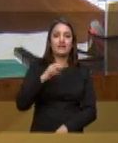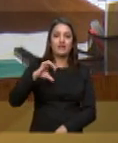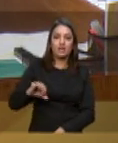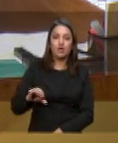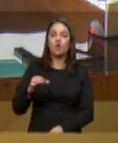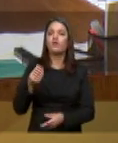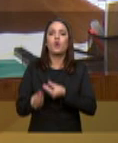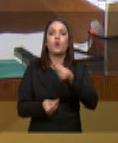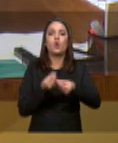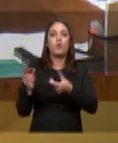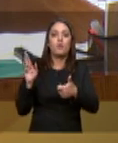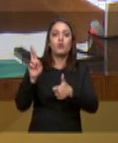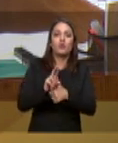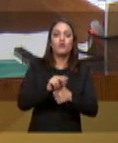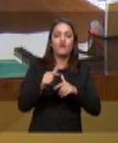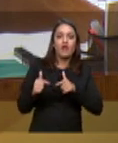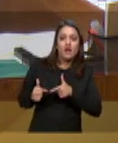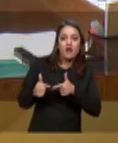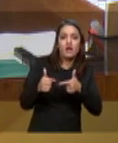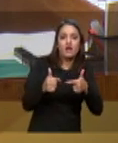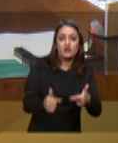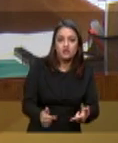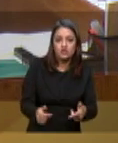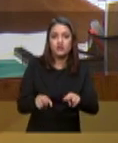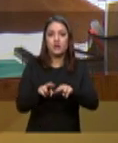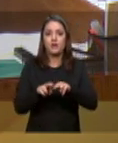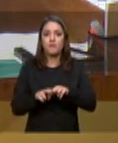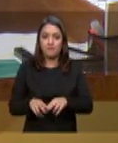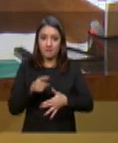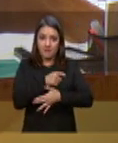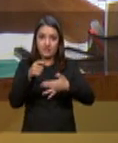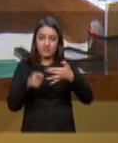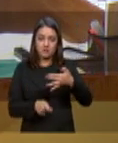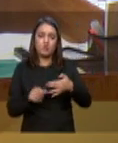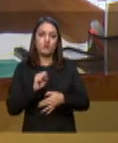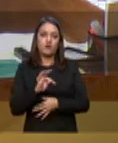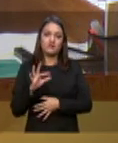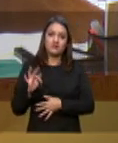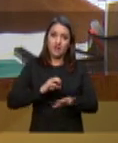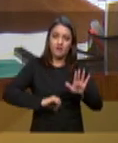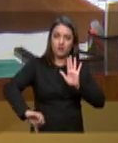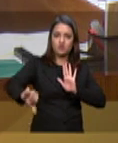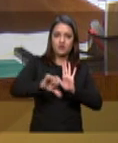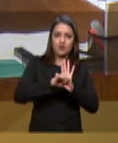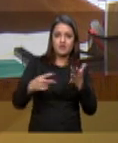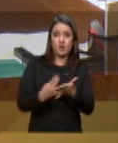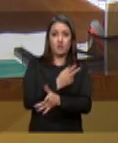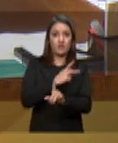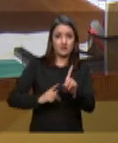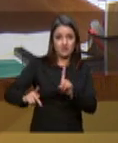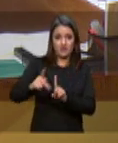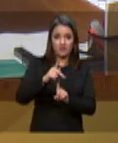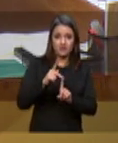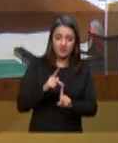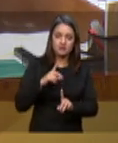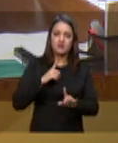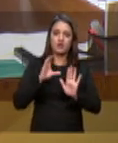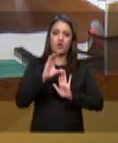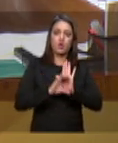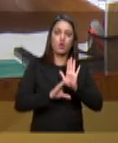atuação dos procuradores quanto ao alcance, pelo verbete sumulado supremo, dos crimes de apropriação indébita previdenciária, Código Penal,